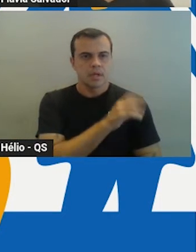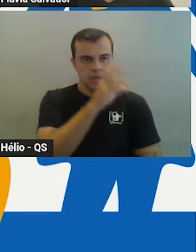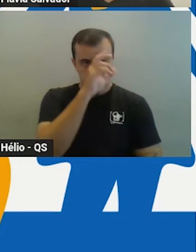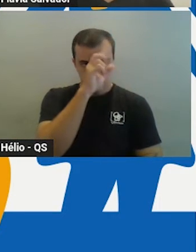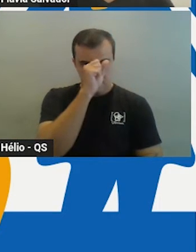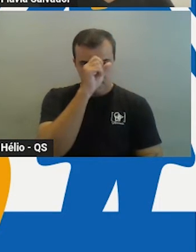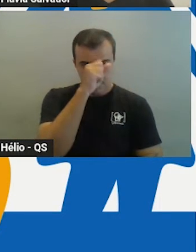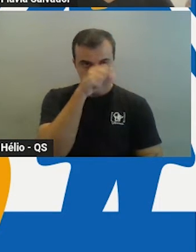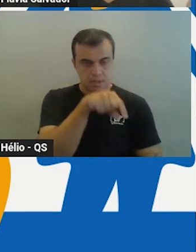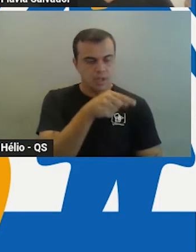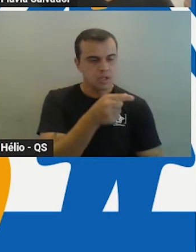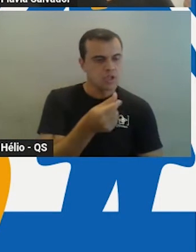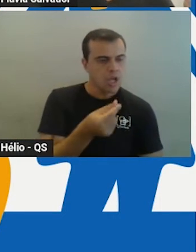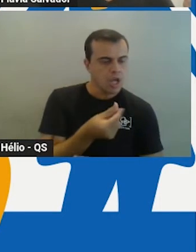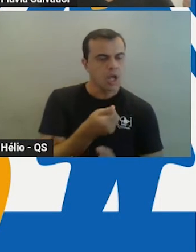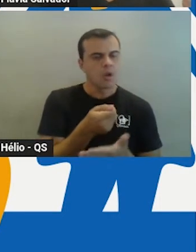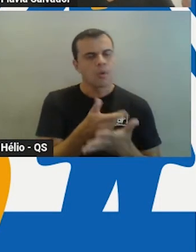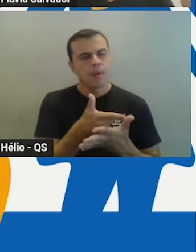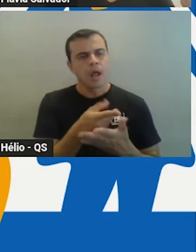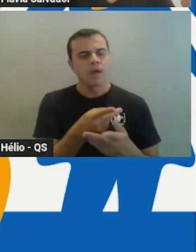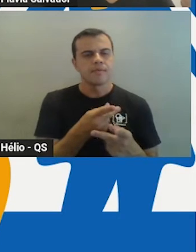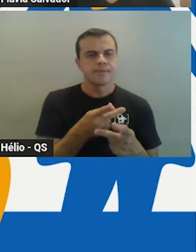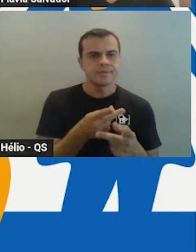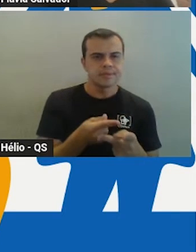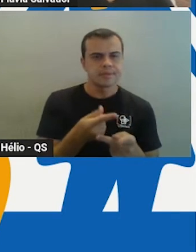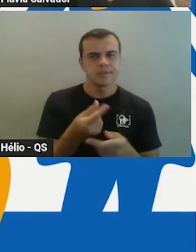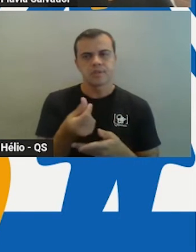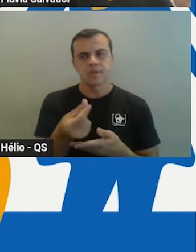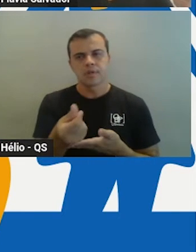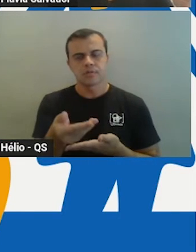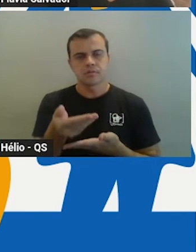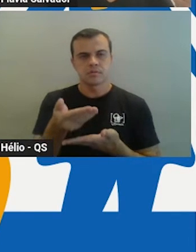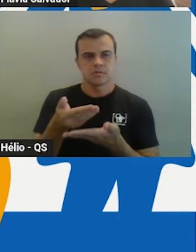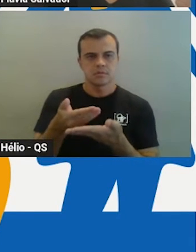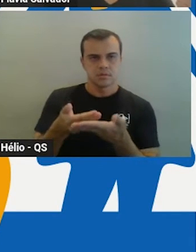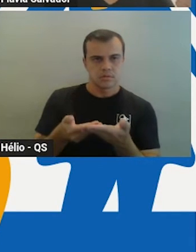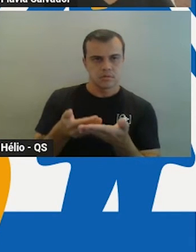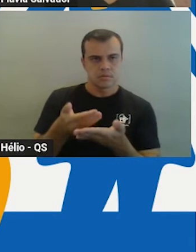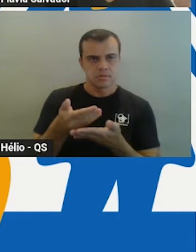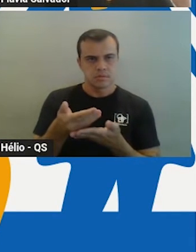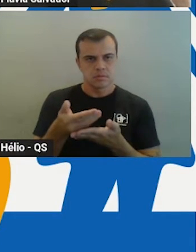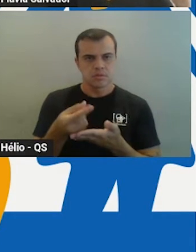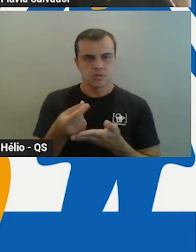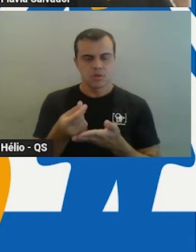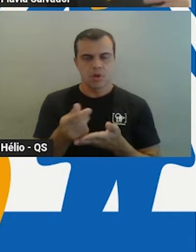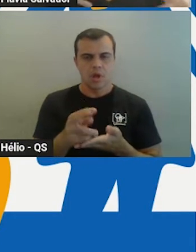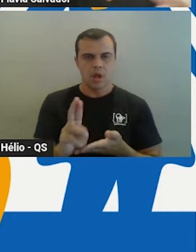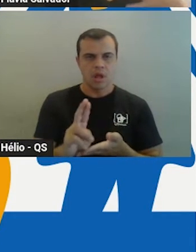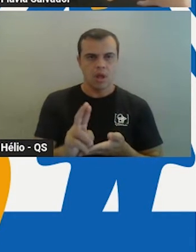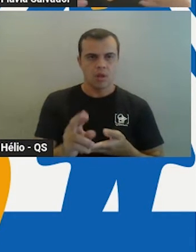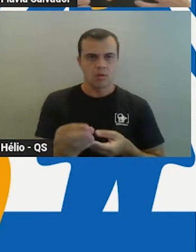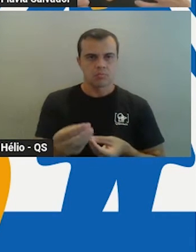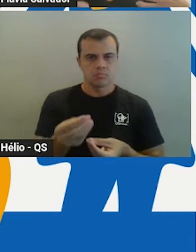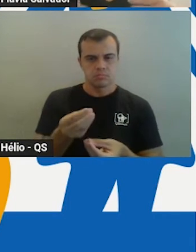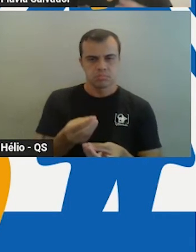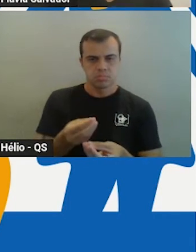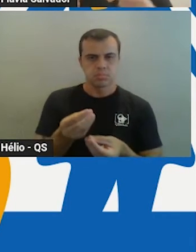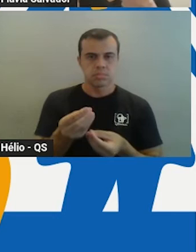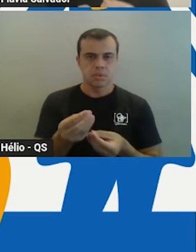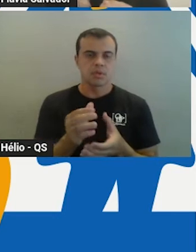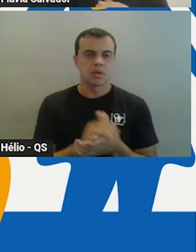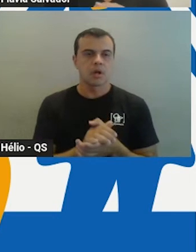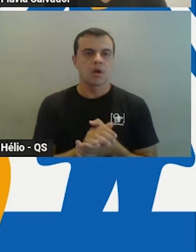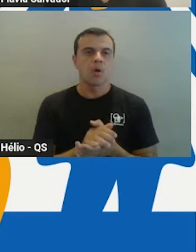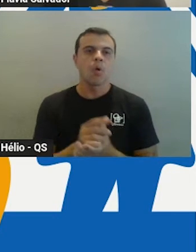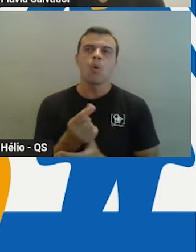aprenderem a lidar com dinheiro, né? Aprender a dar dinheiro, aprender a dar troco, aprender a dar quanto